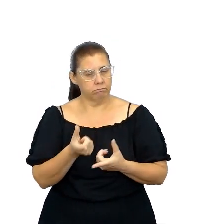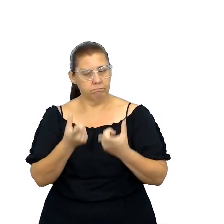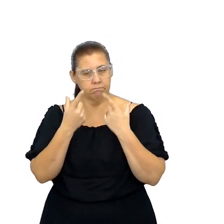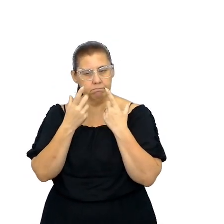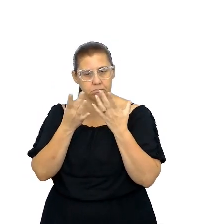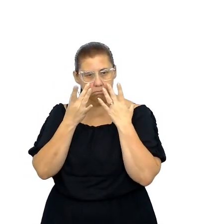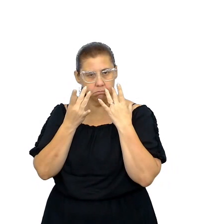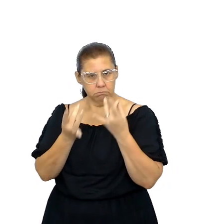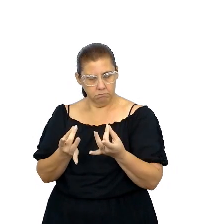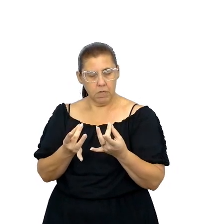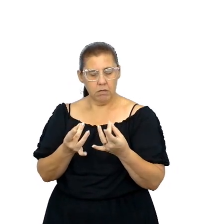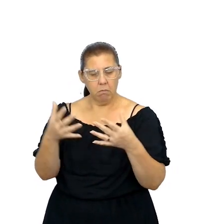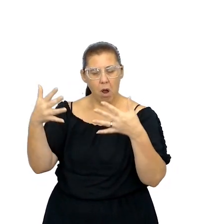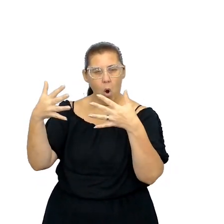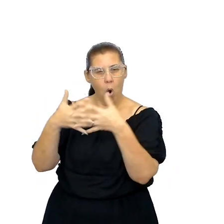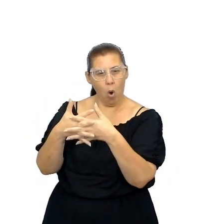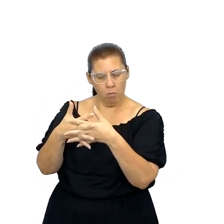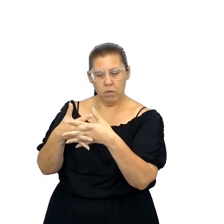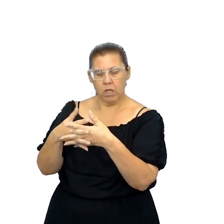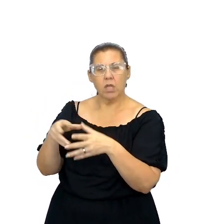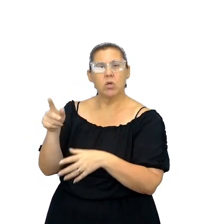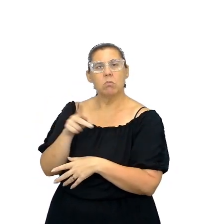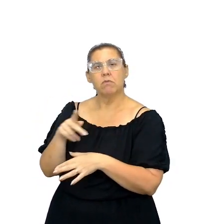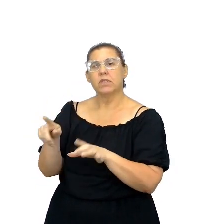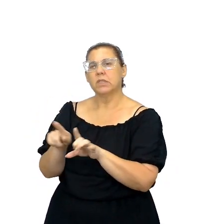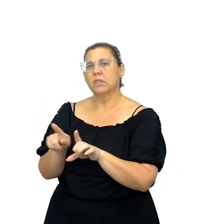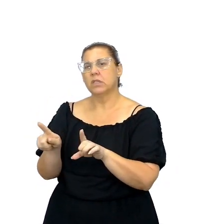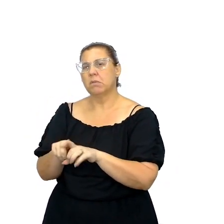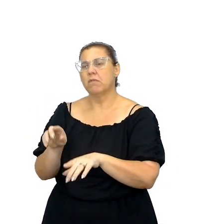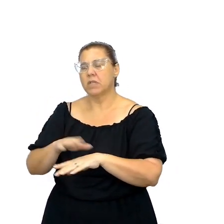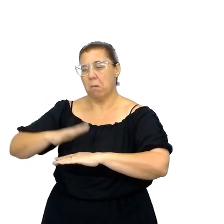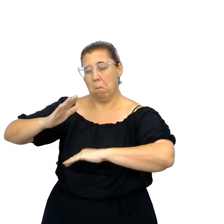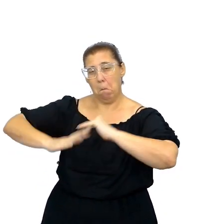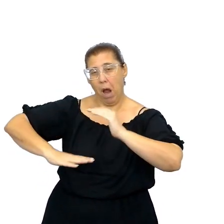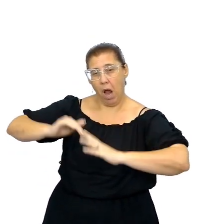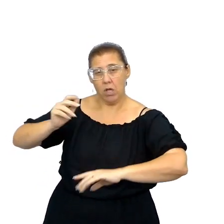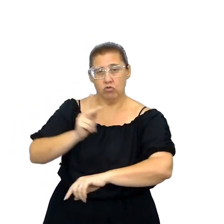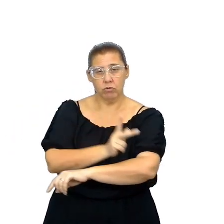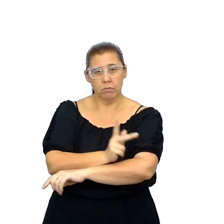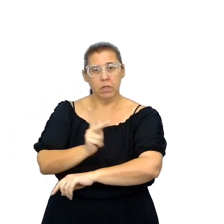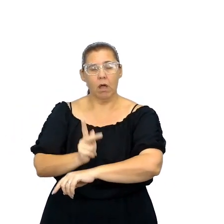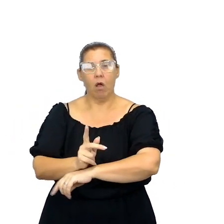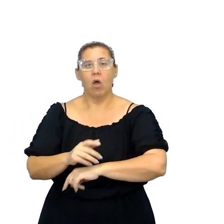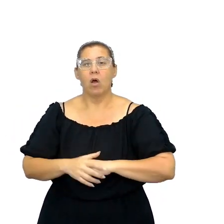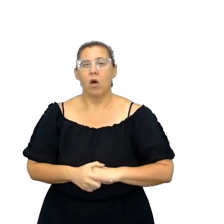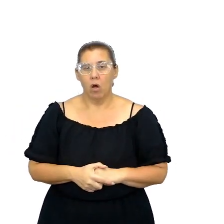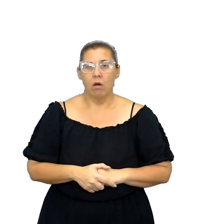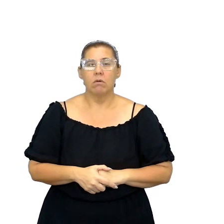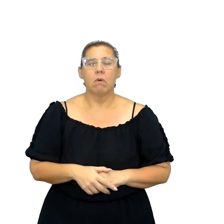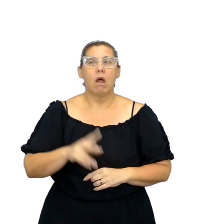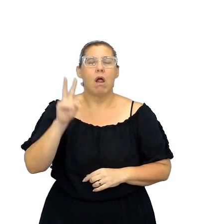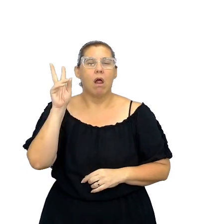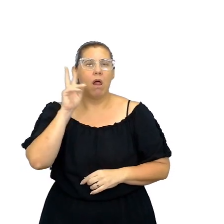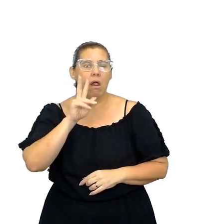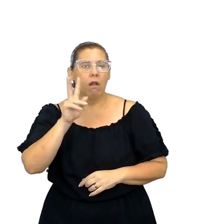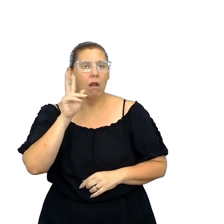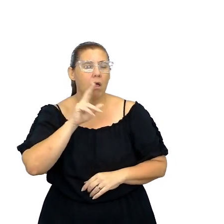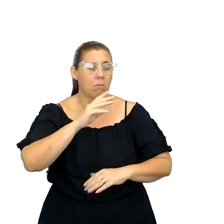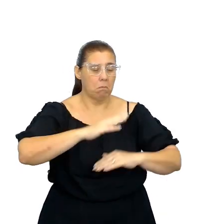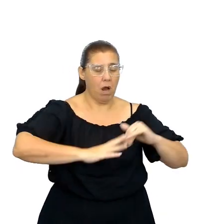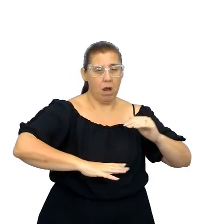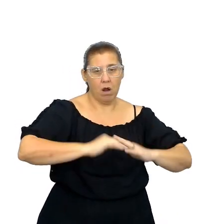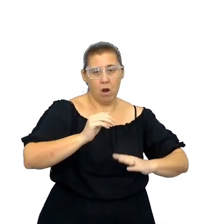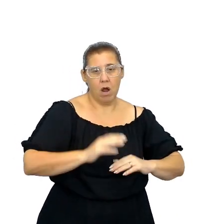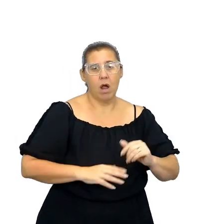essa complexidade e o professor também realizar práticas pedagógicas, né, que retomem habilidades tais